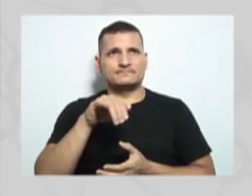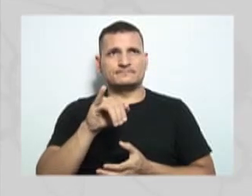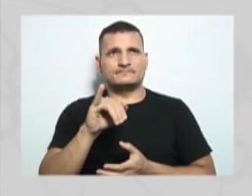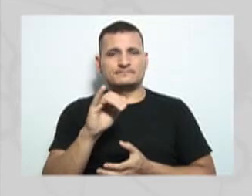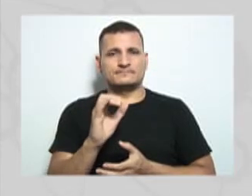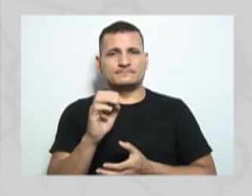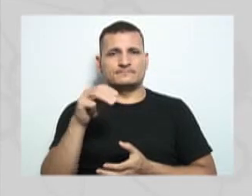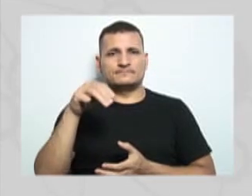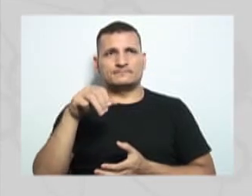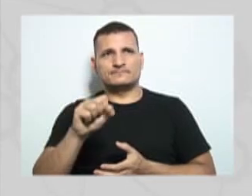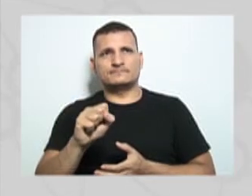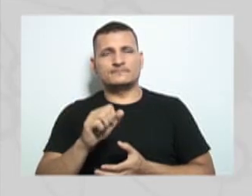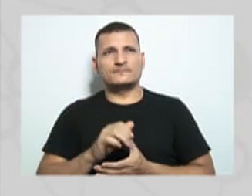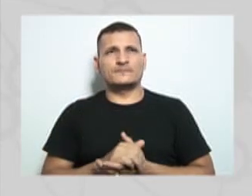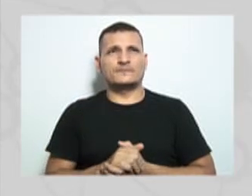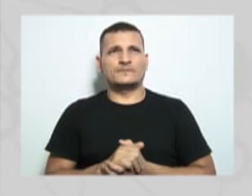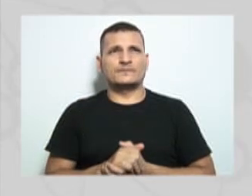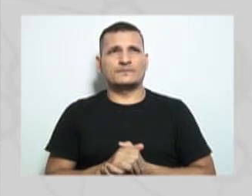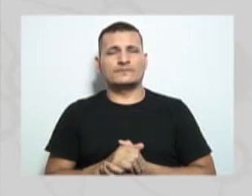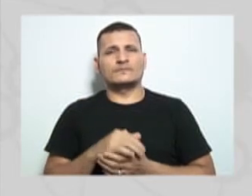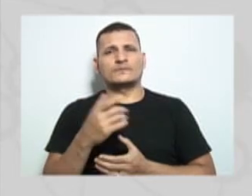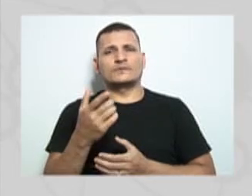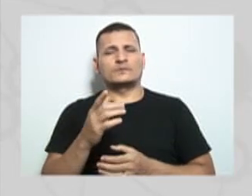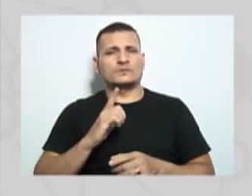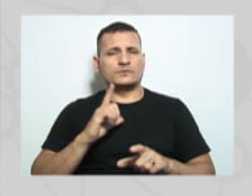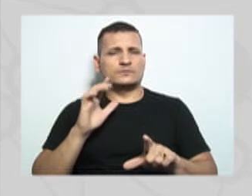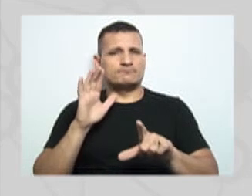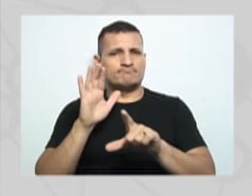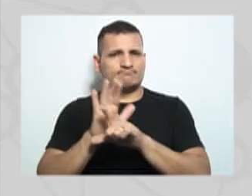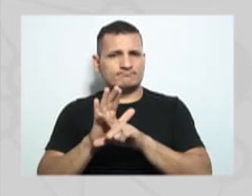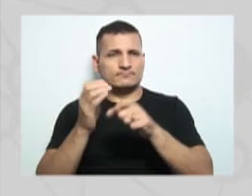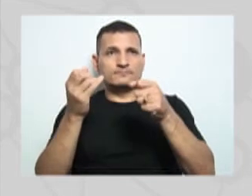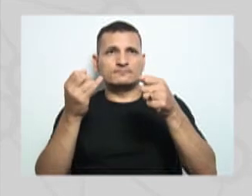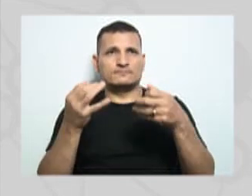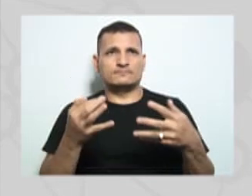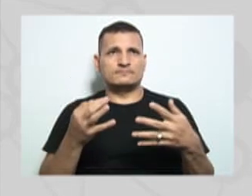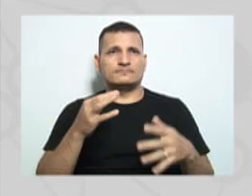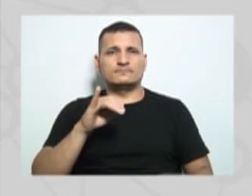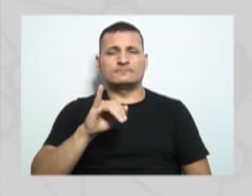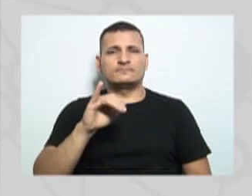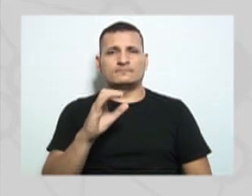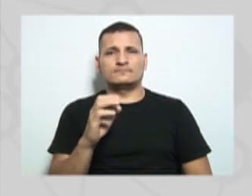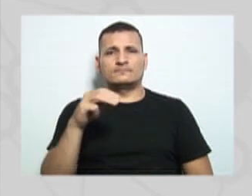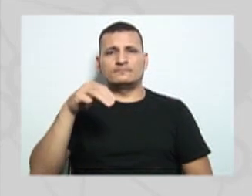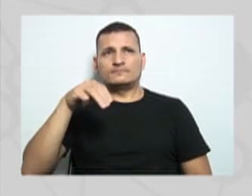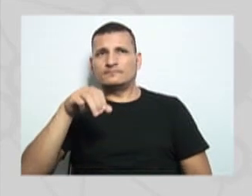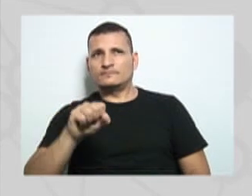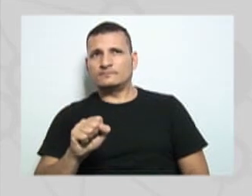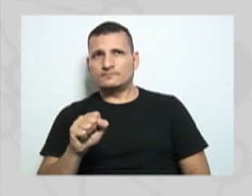ICMS. Nós temos a fundamentação legal, que é o decreto